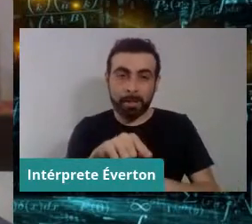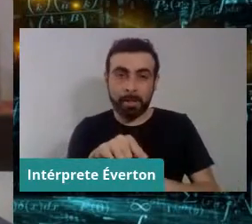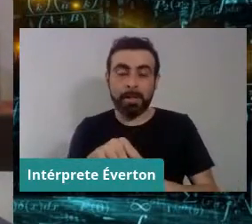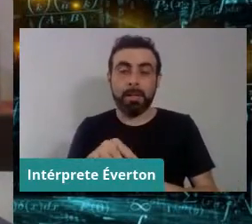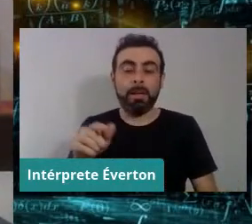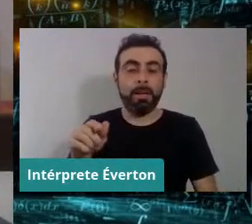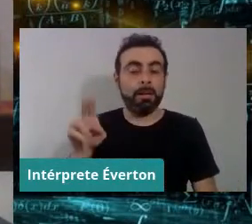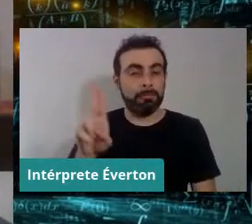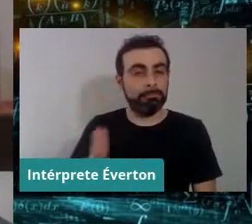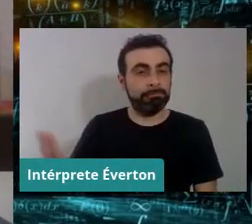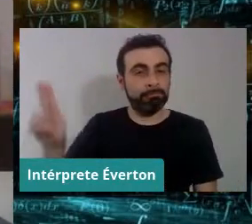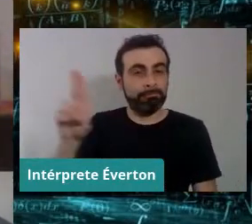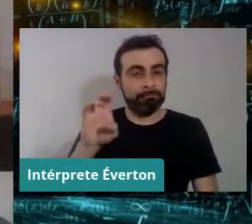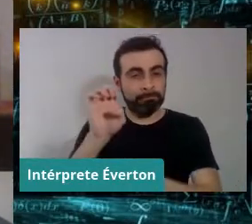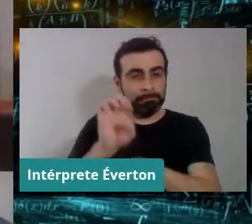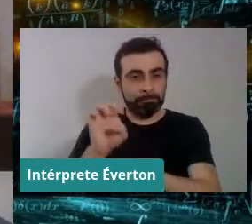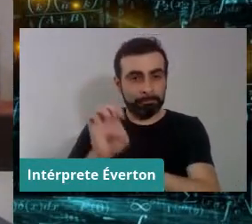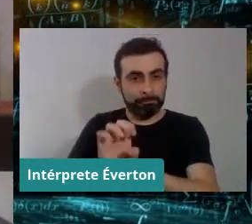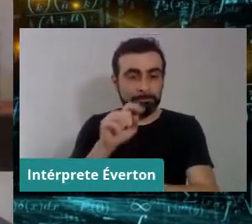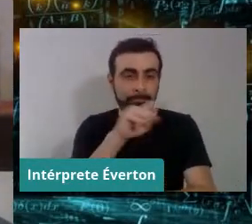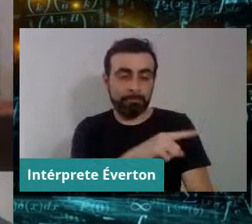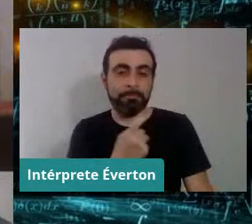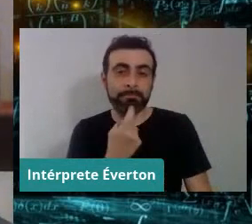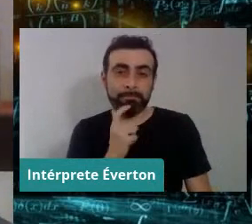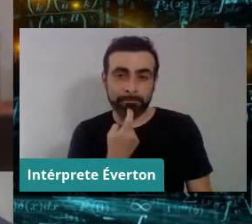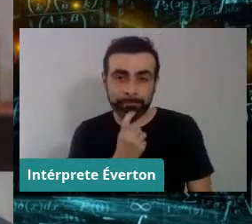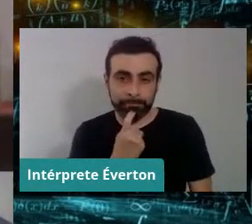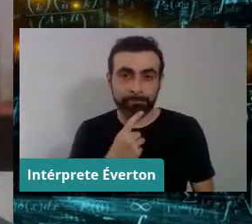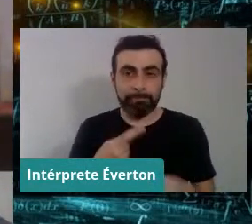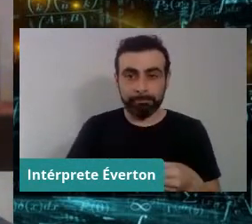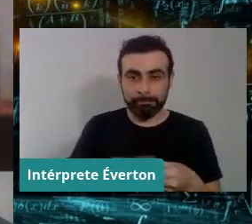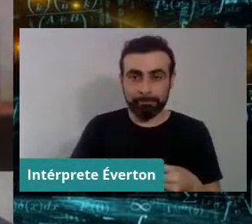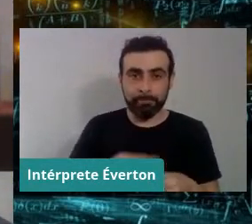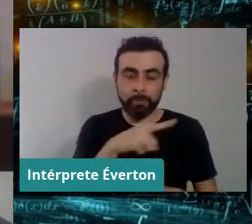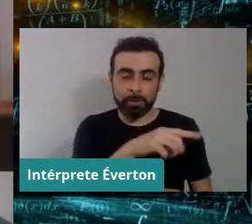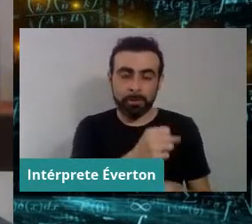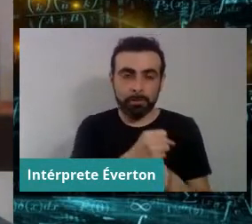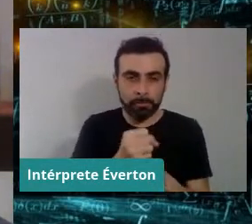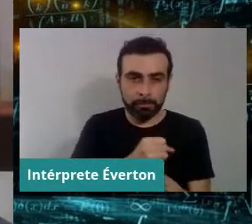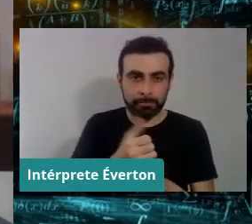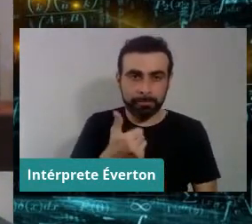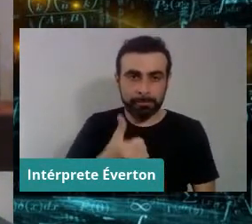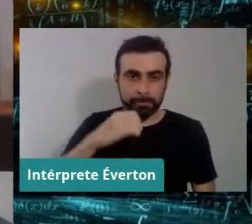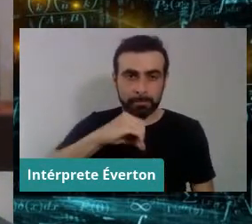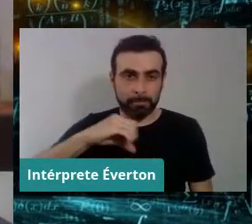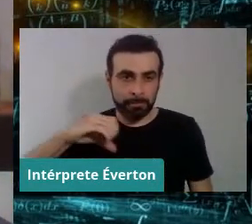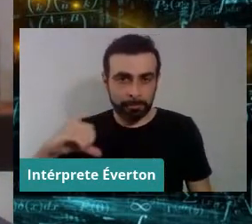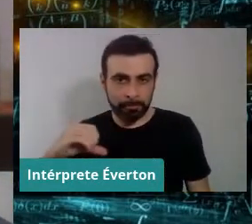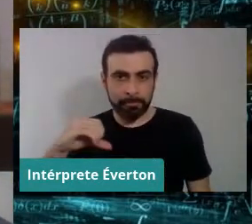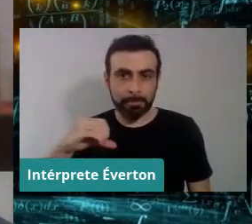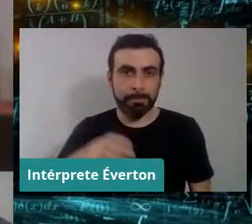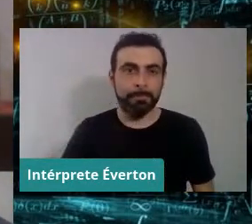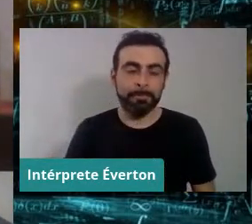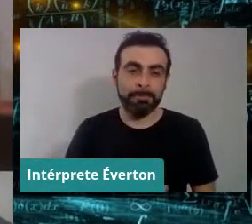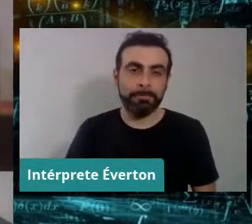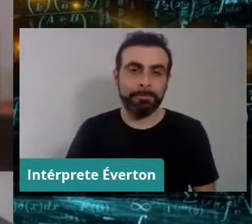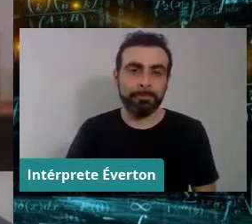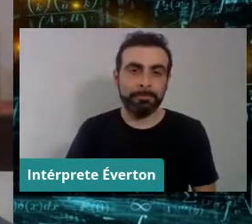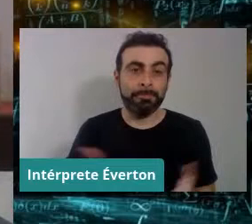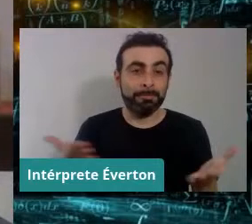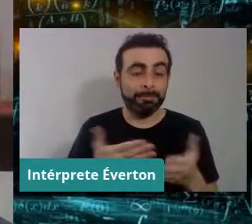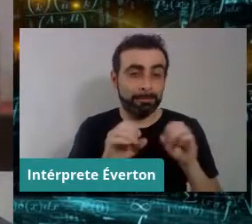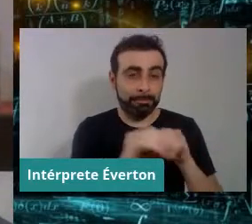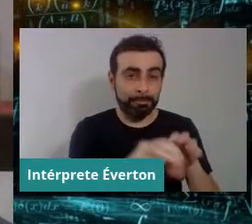pela Universidade Estadual de Campinas, Unicamp, em 1999. Atuou